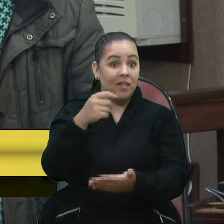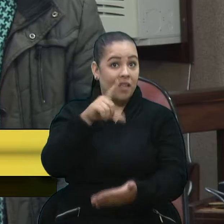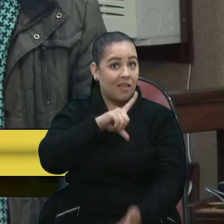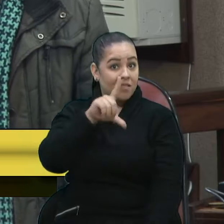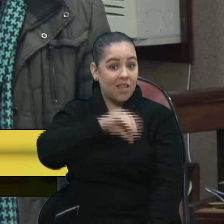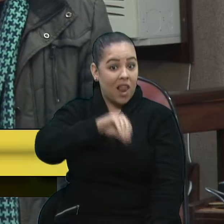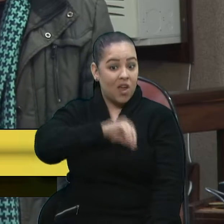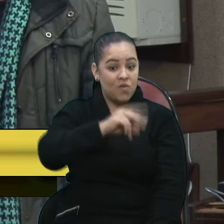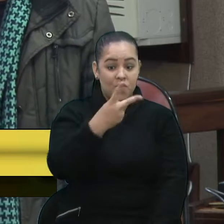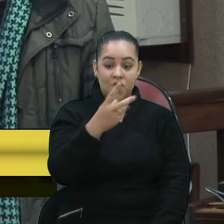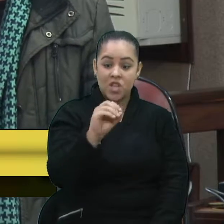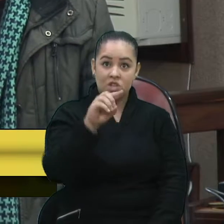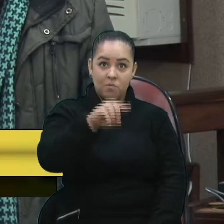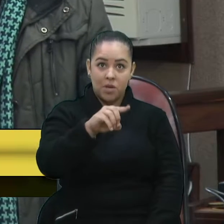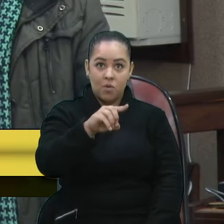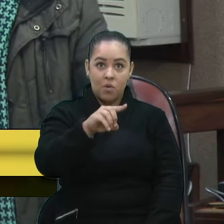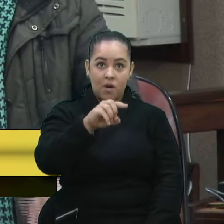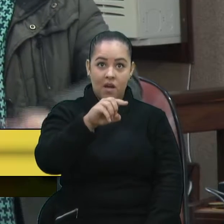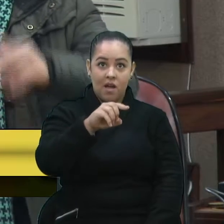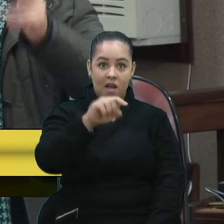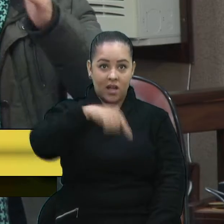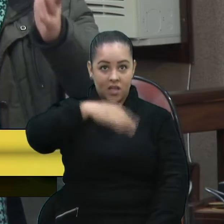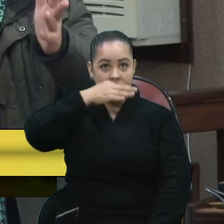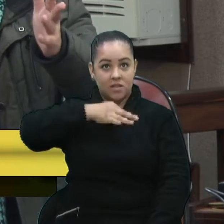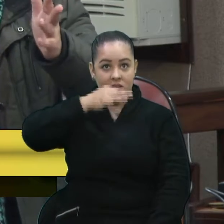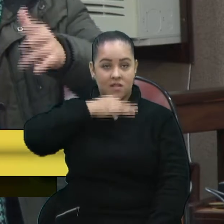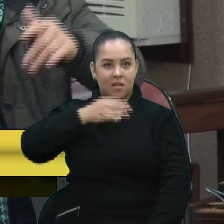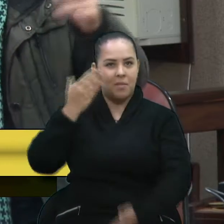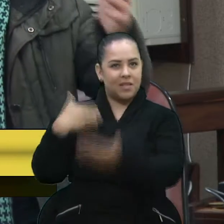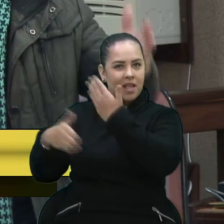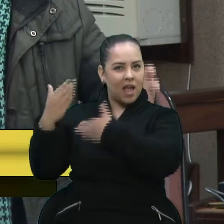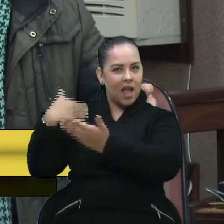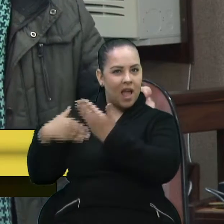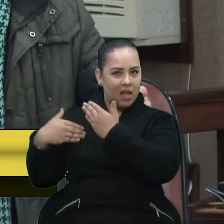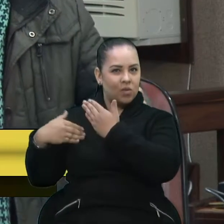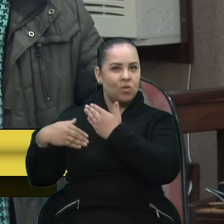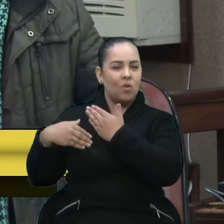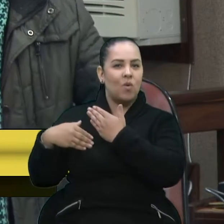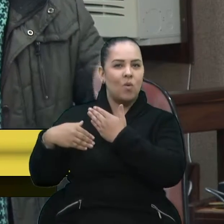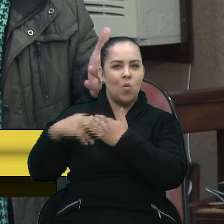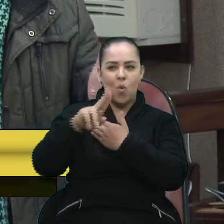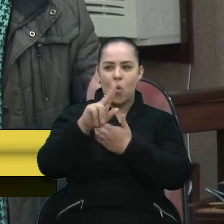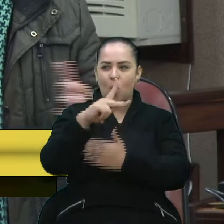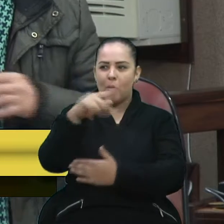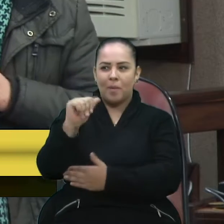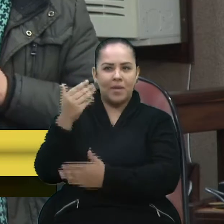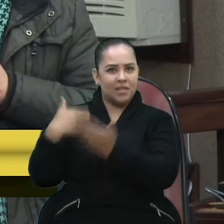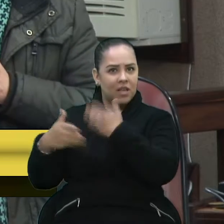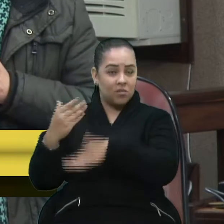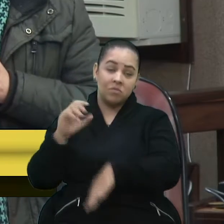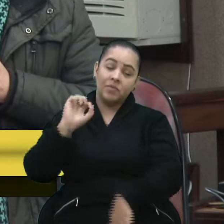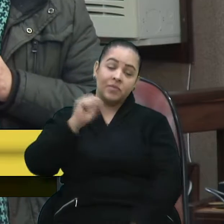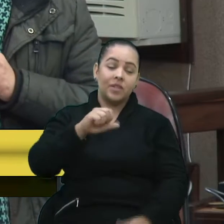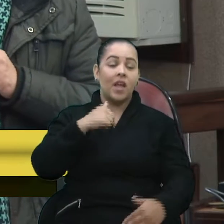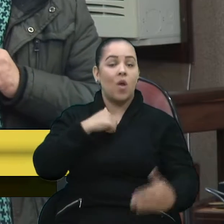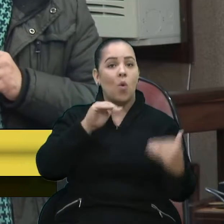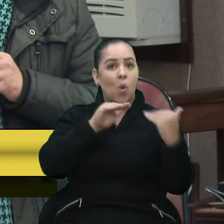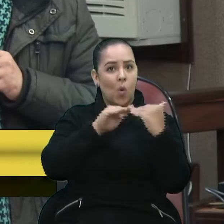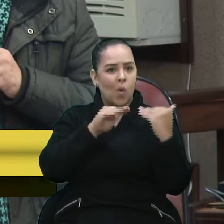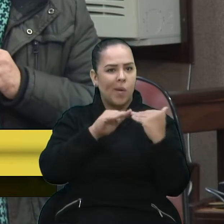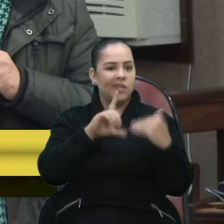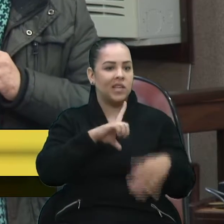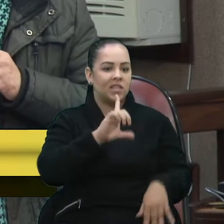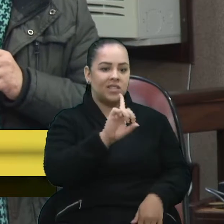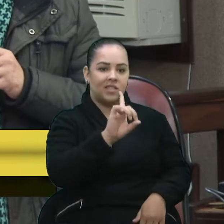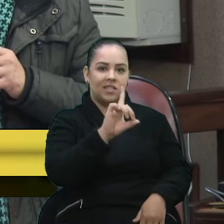Tem, realmente. Quem trabalhava no antigo postão, que era um dos discursos, aí eu concordo. Tinha gente que ganhava